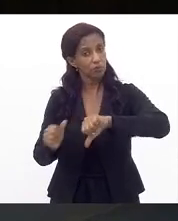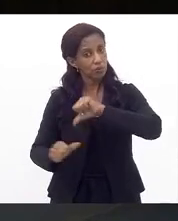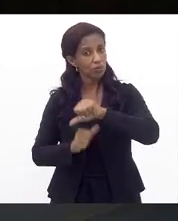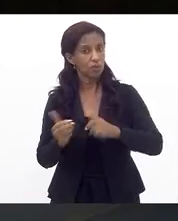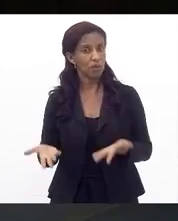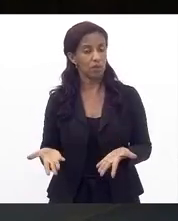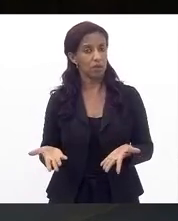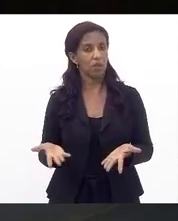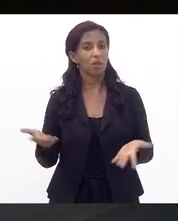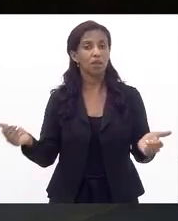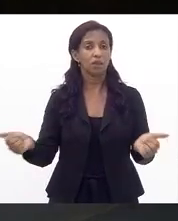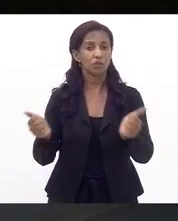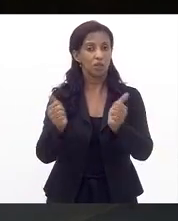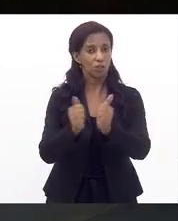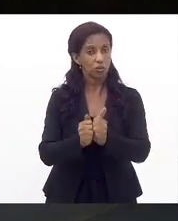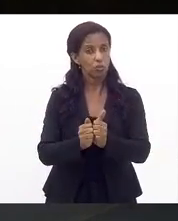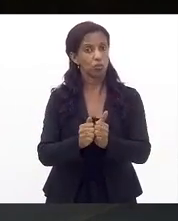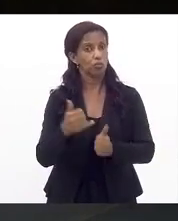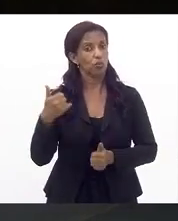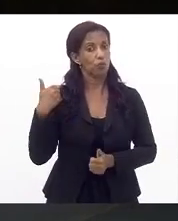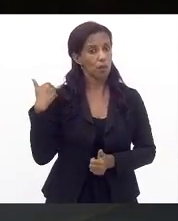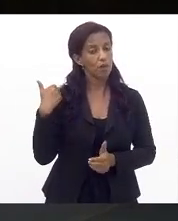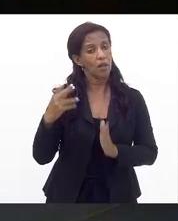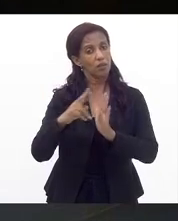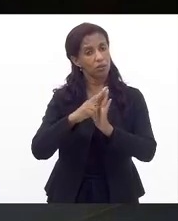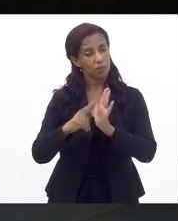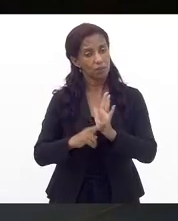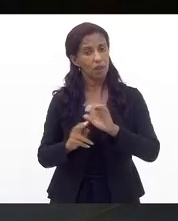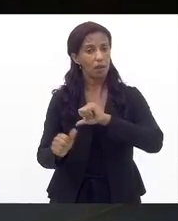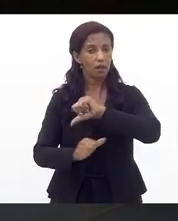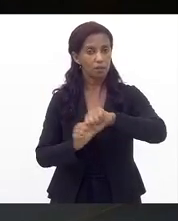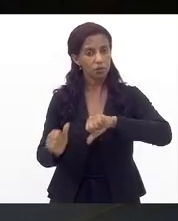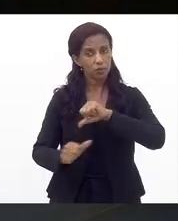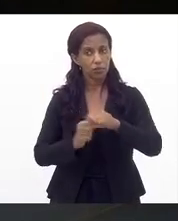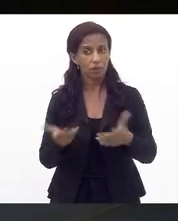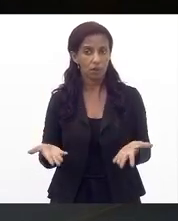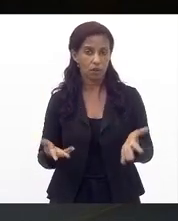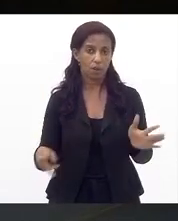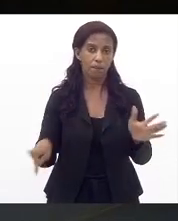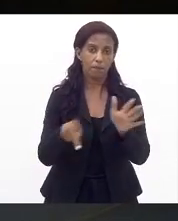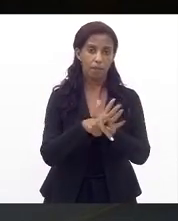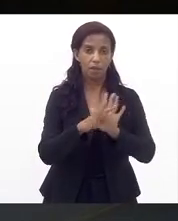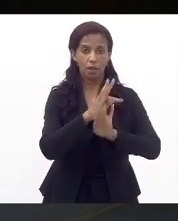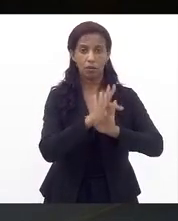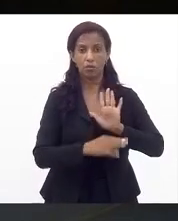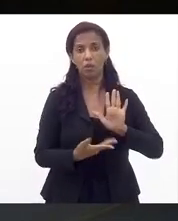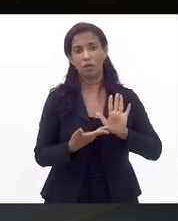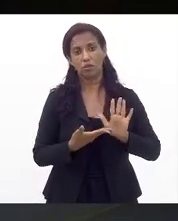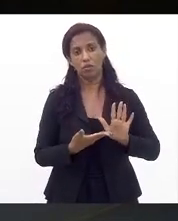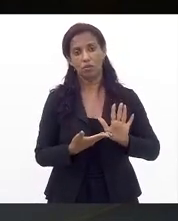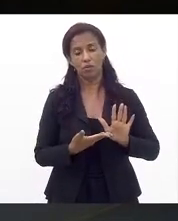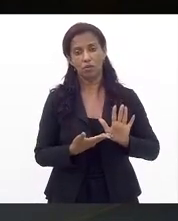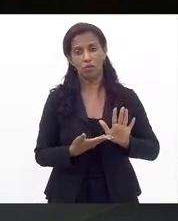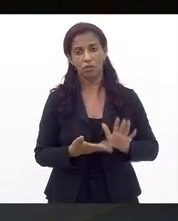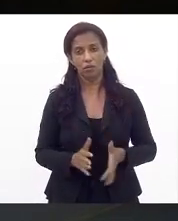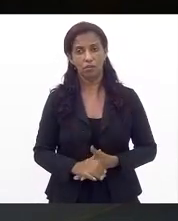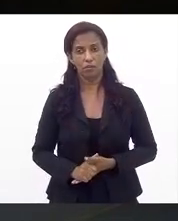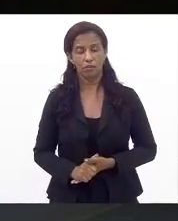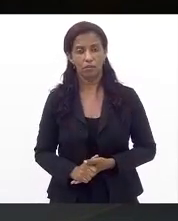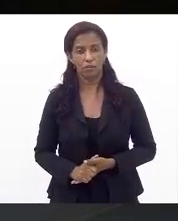então junto com a idade também está a regra de transição faz parte do Ita e